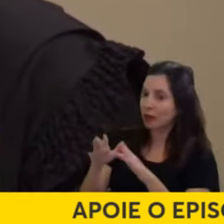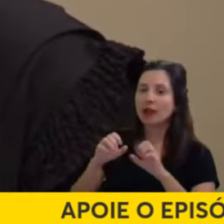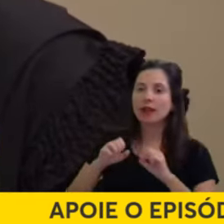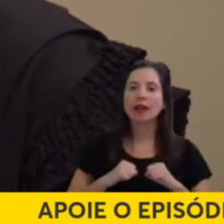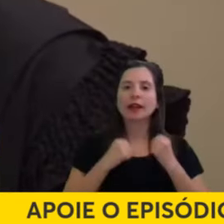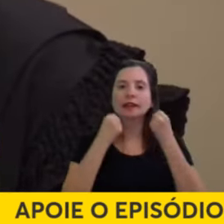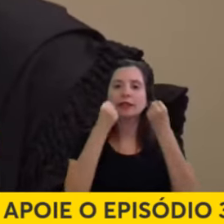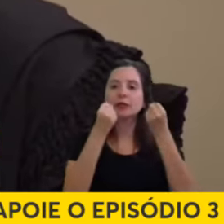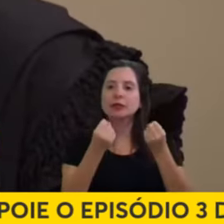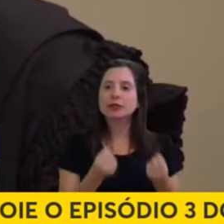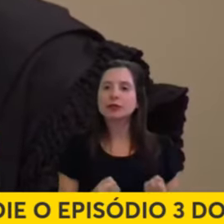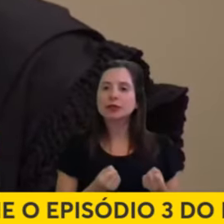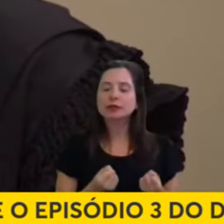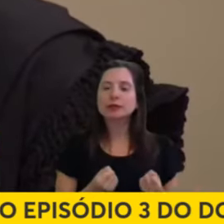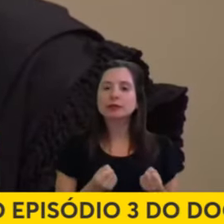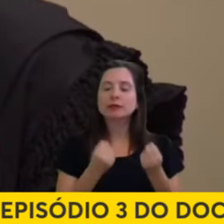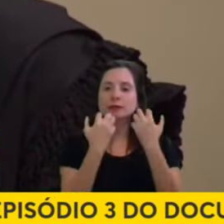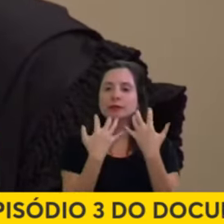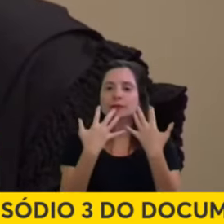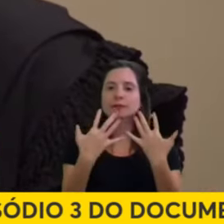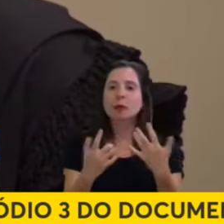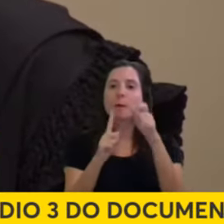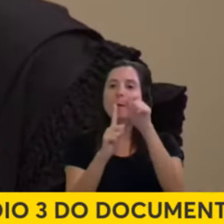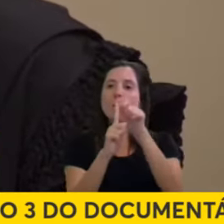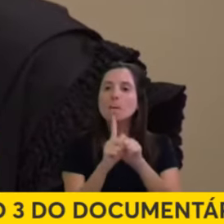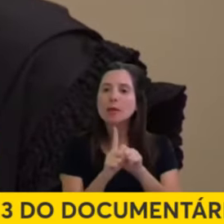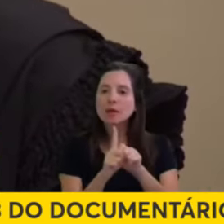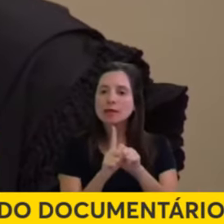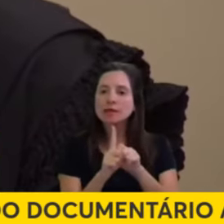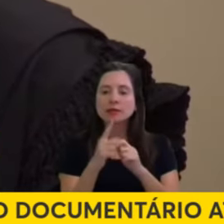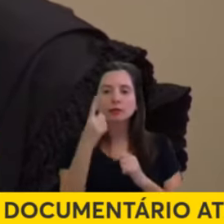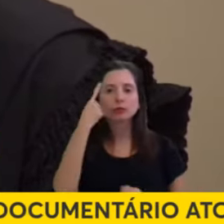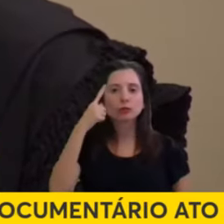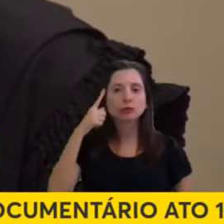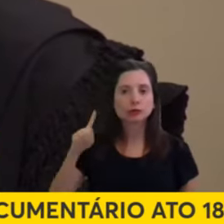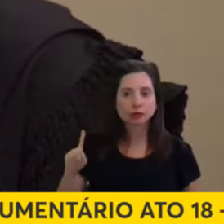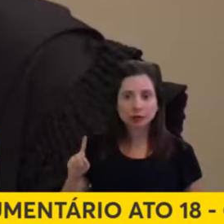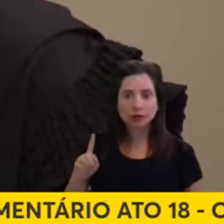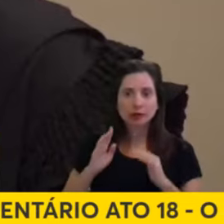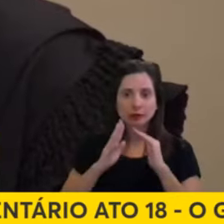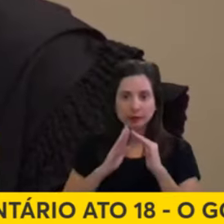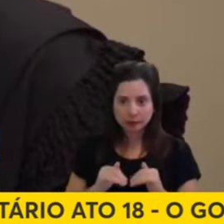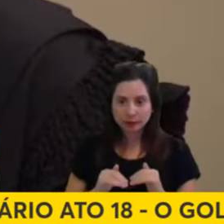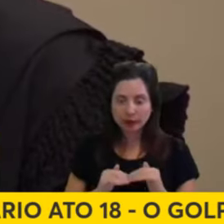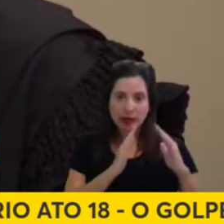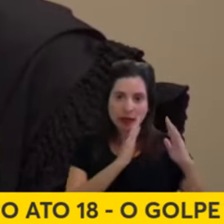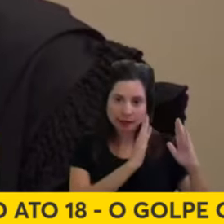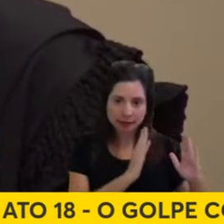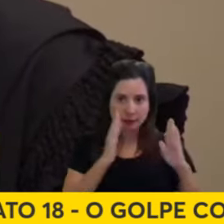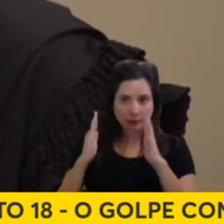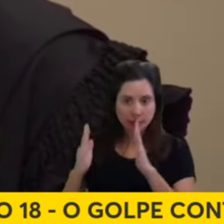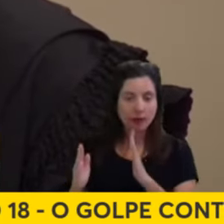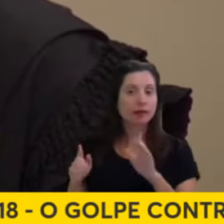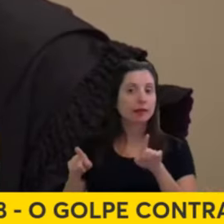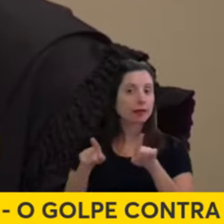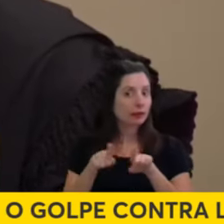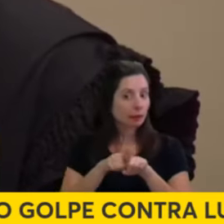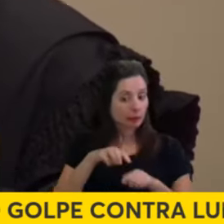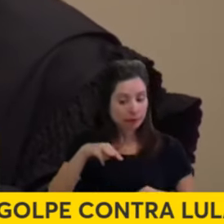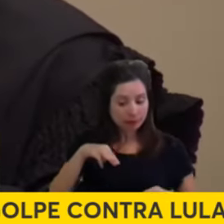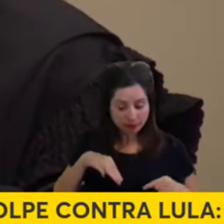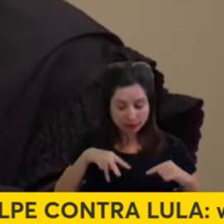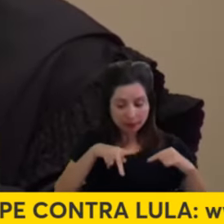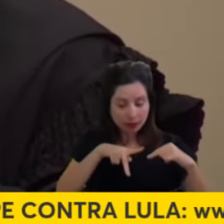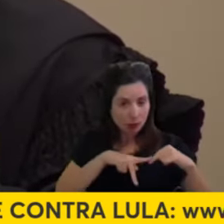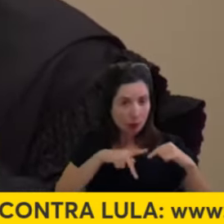da redesignação das audiências para mais de um mês das datas inicialmente designadas possibilitando as partes e ao Ministério Público A análise dessa